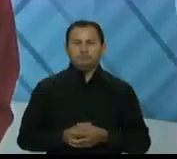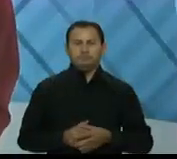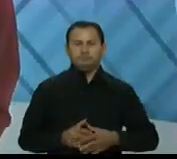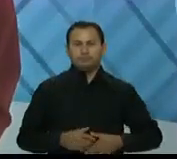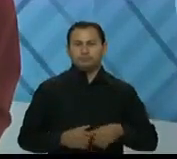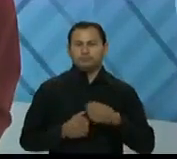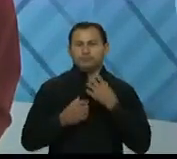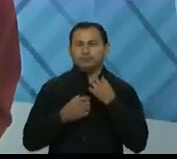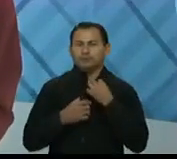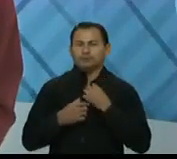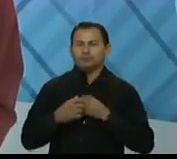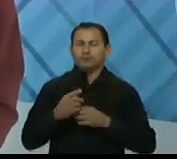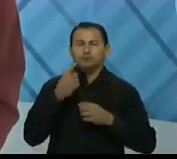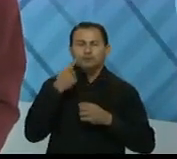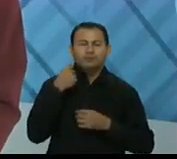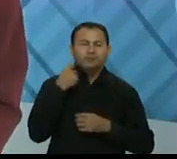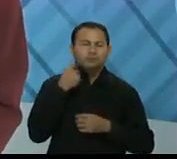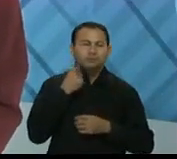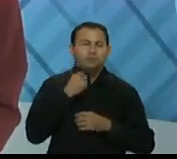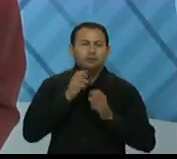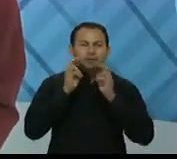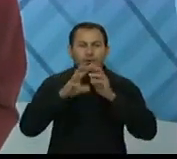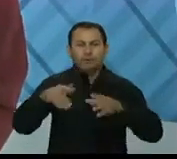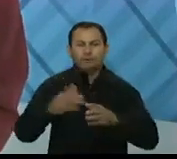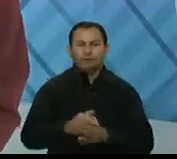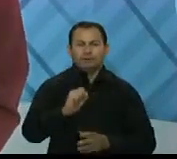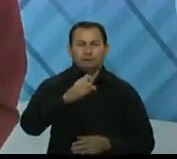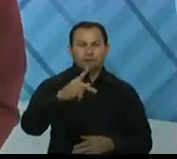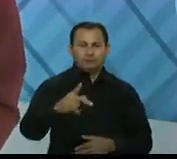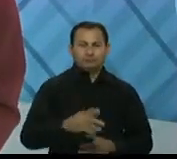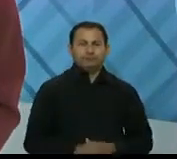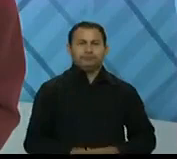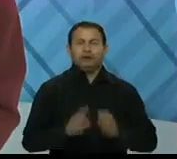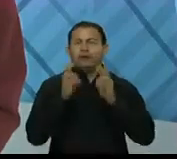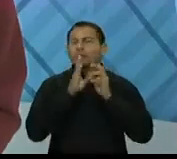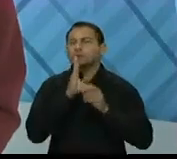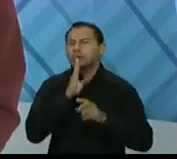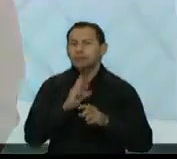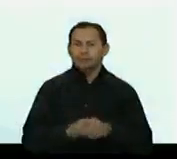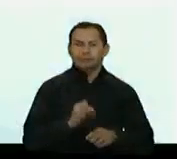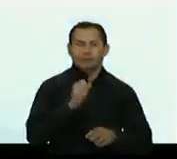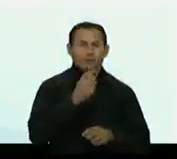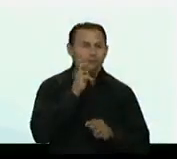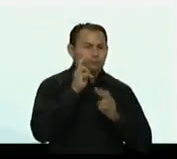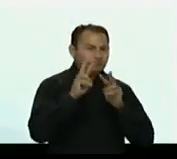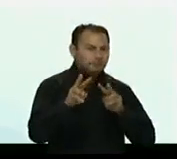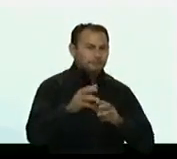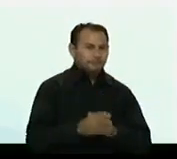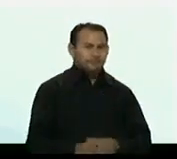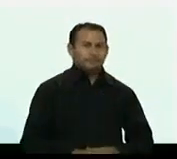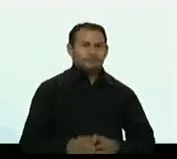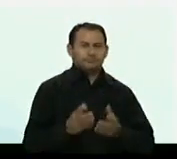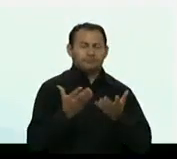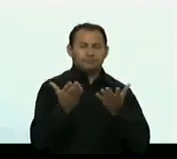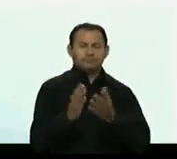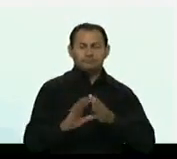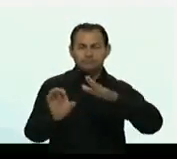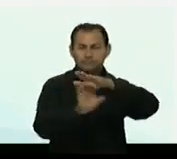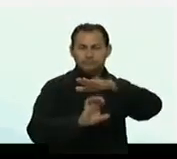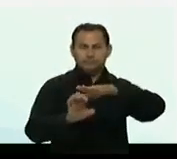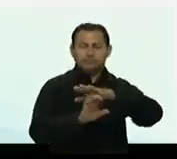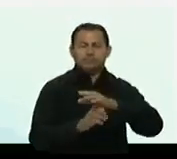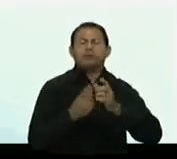Nessa nova situação-problema, vamos nos deparar com outro tipo de função. Vamos conhecer essa situação. A